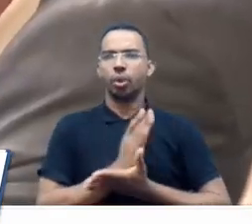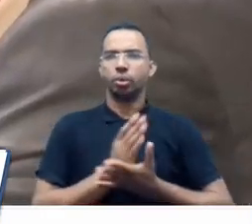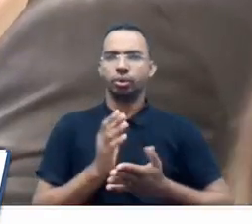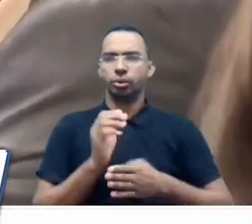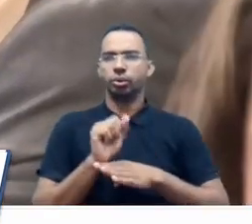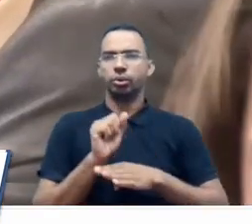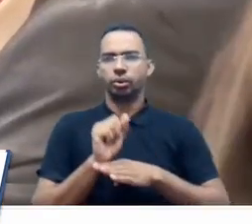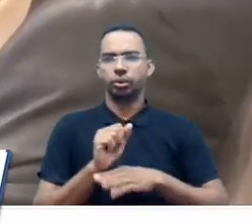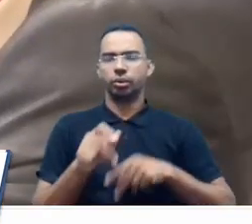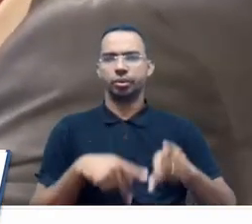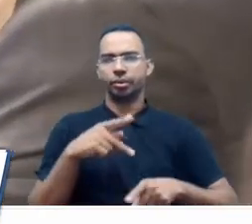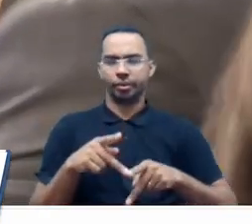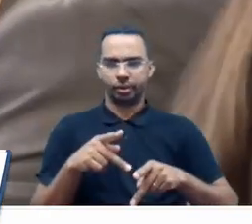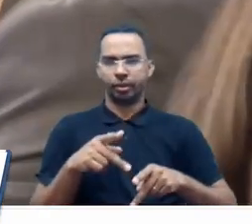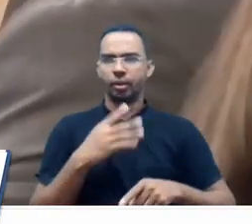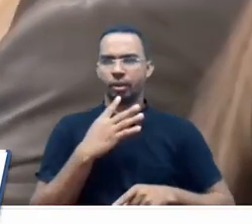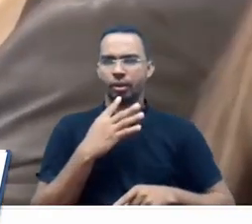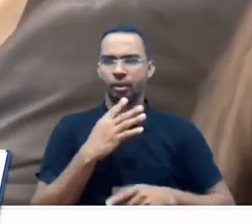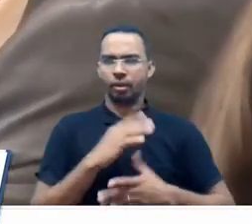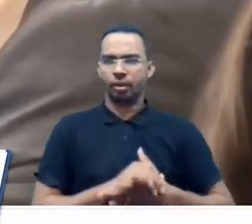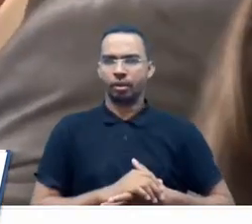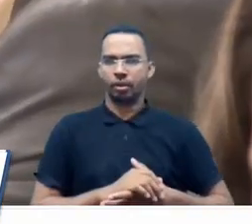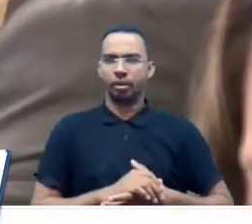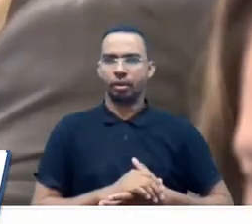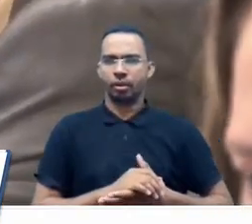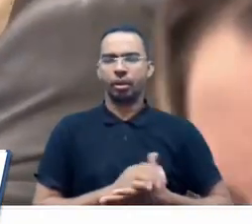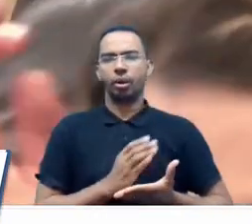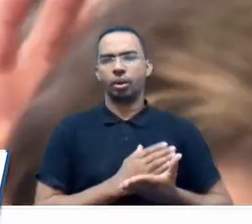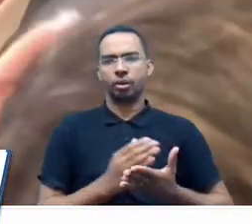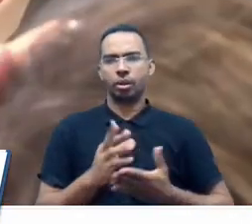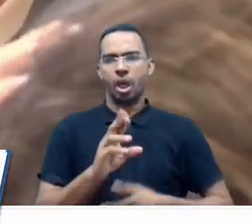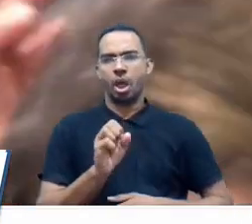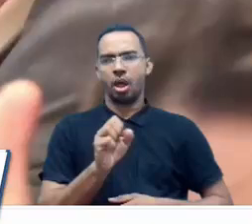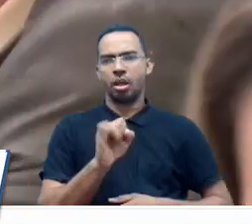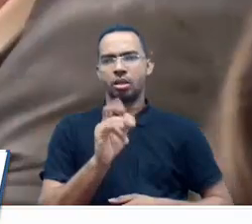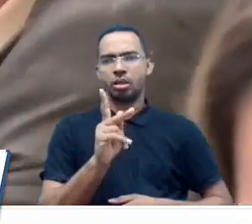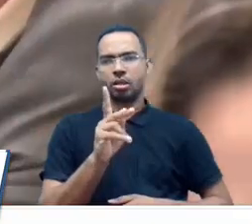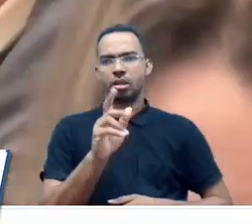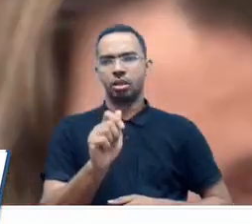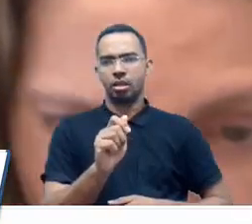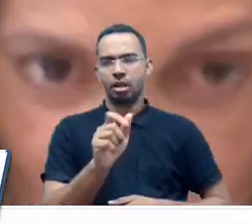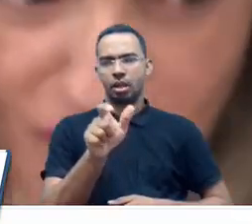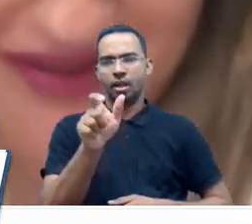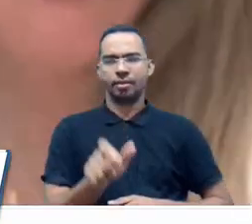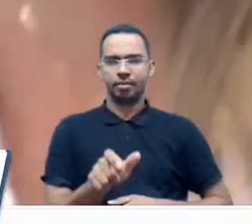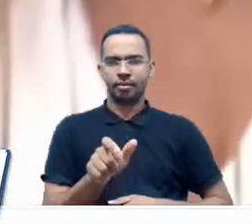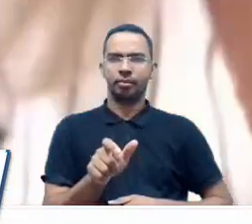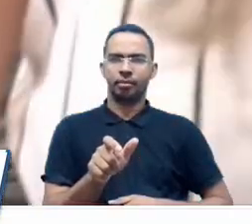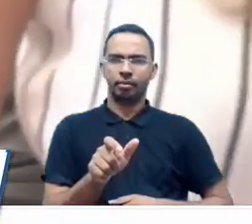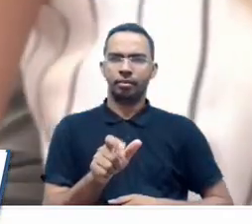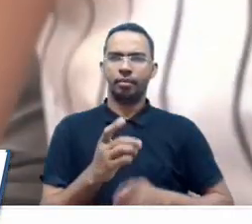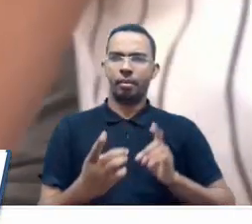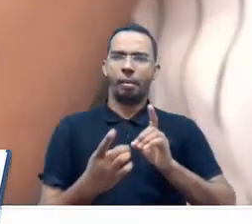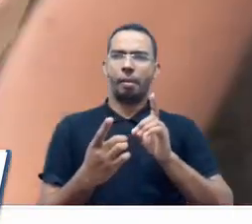população conhece muito bem. Vou começar com a Rosinha. A pessoa que atende a